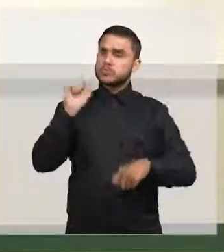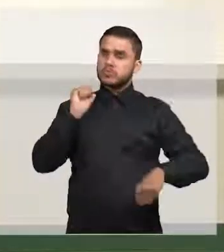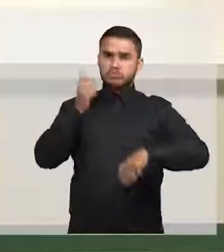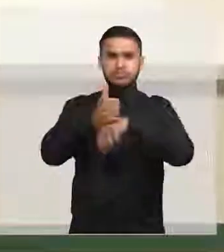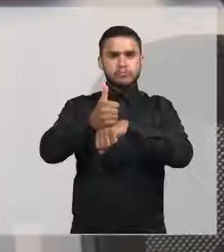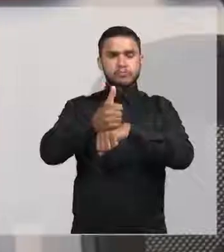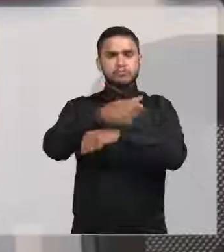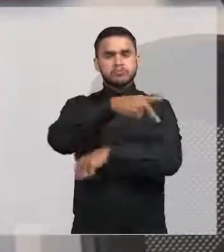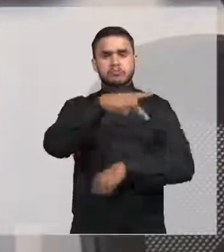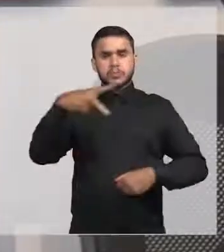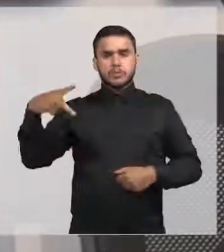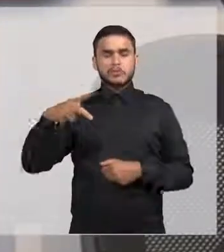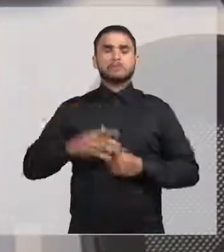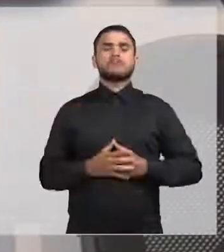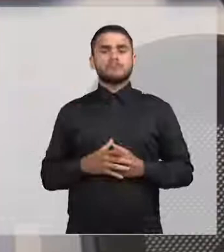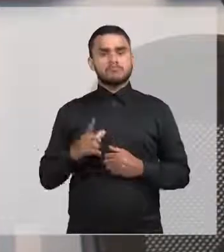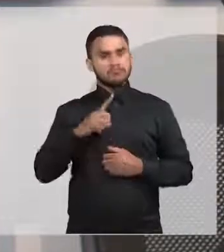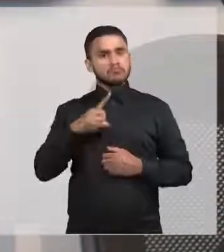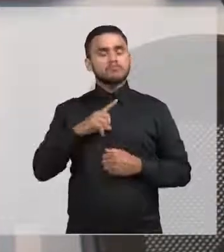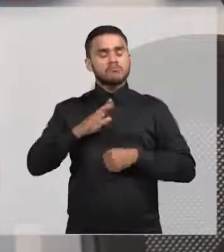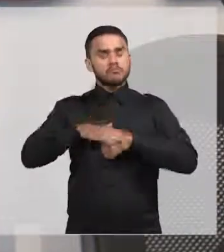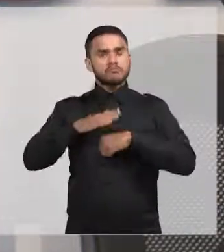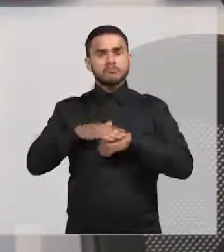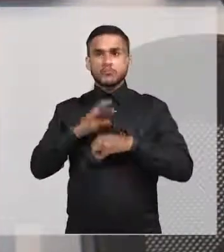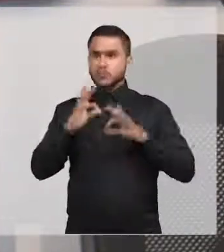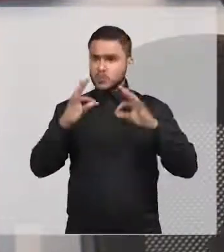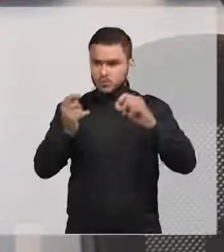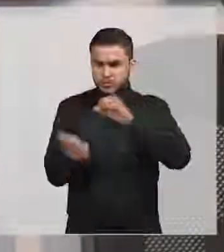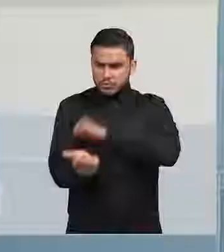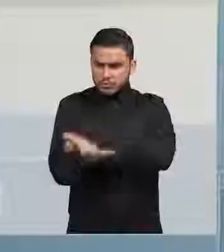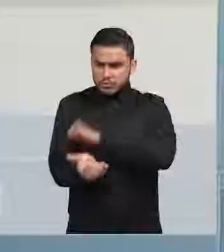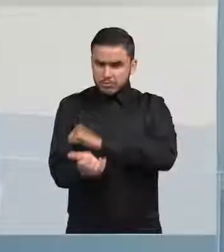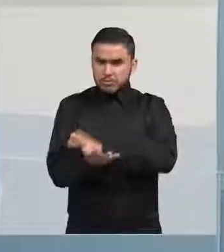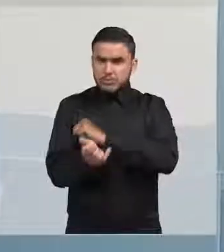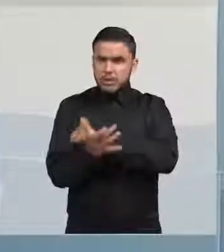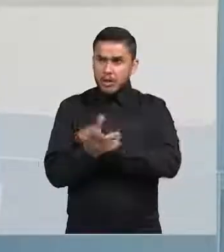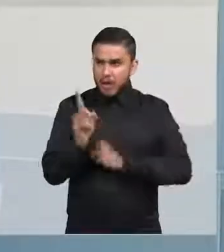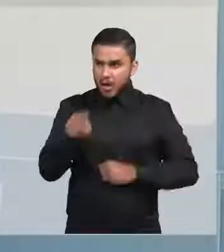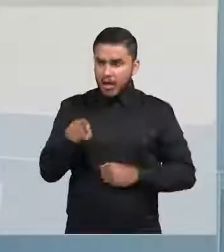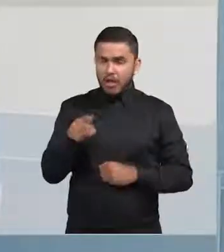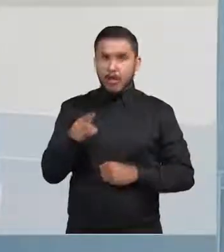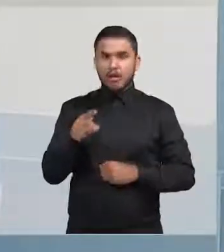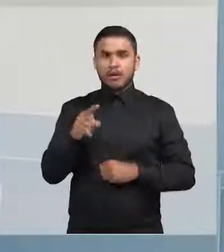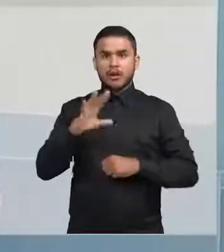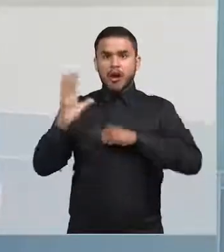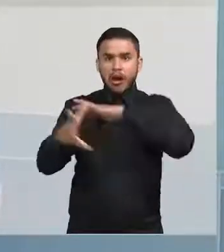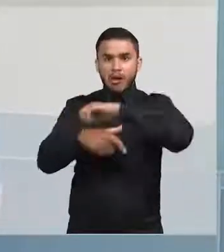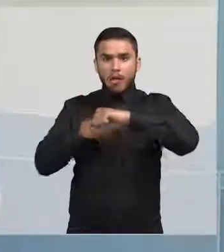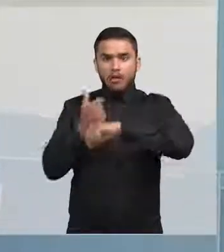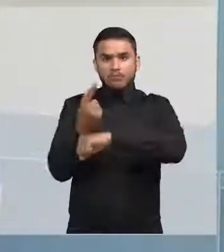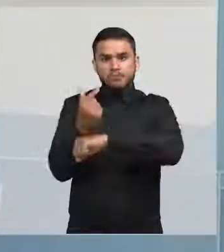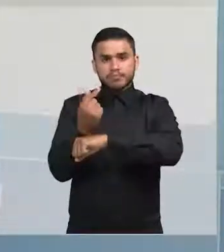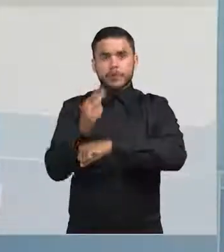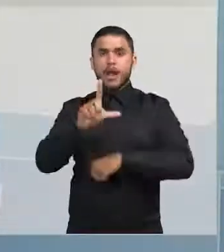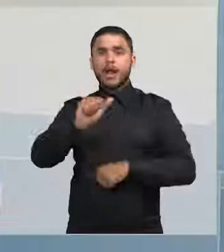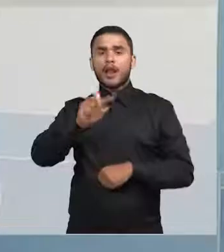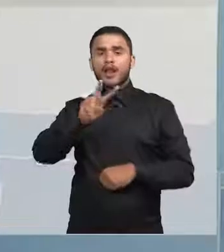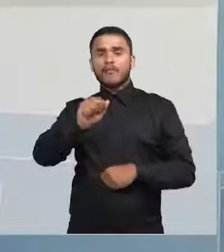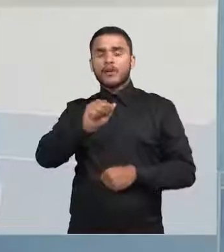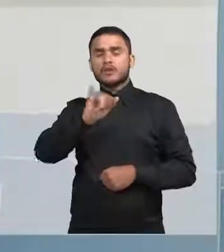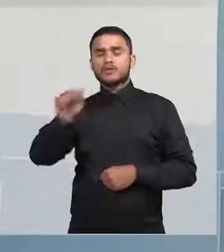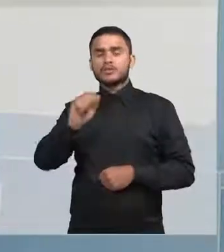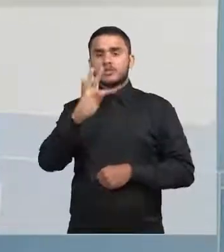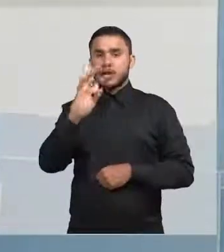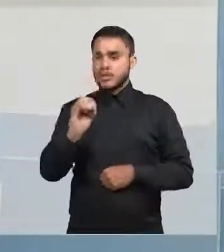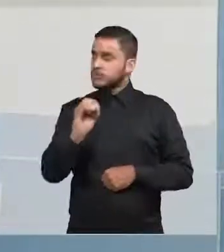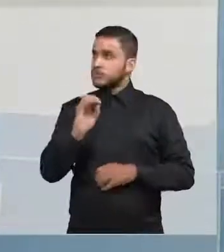um, além de ele vai ter o controle agora do COAF, né? Que é o Conselho Monetário do Brasil,